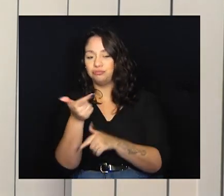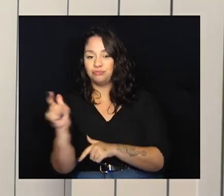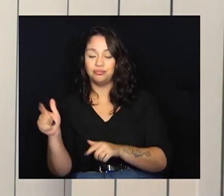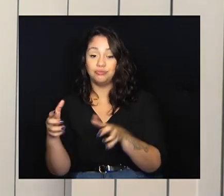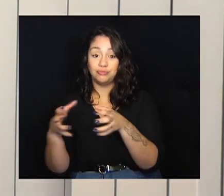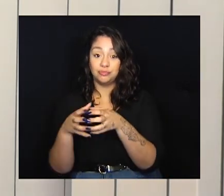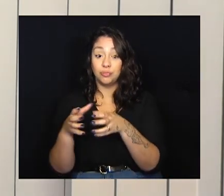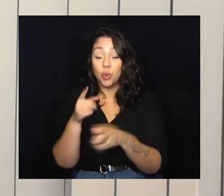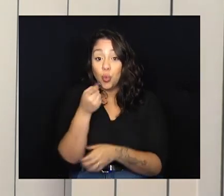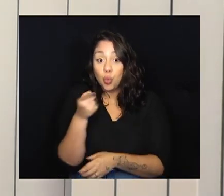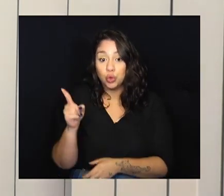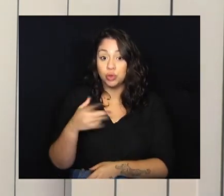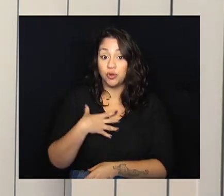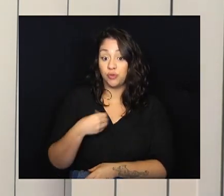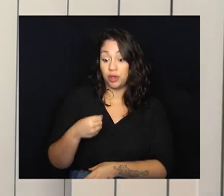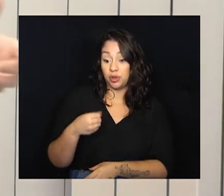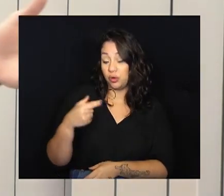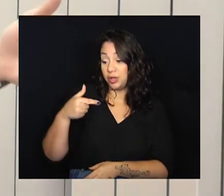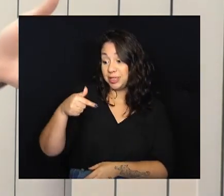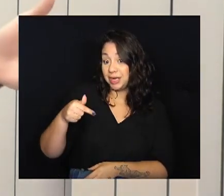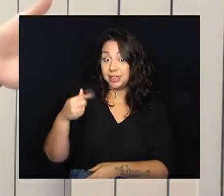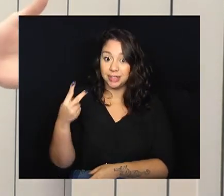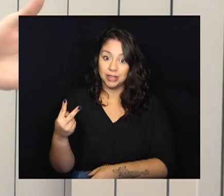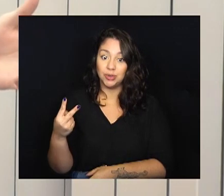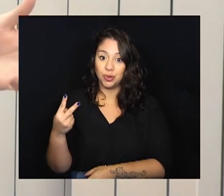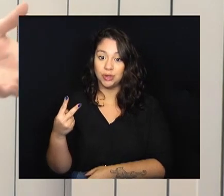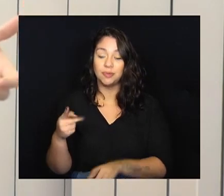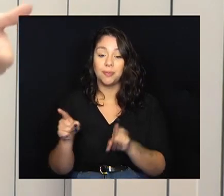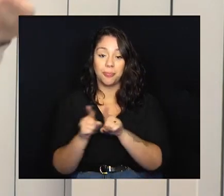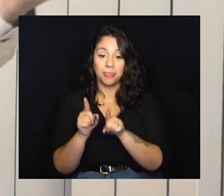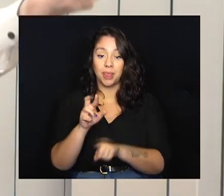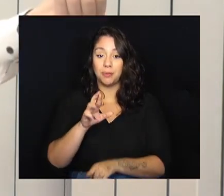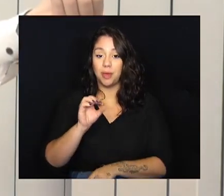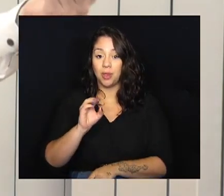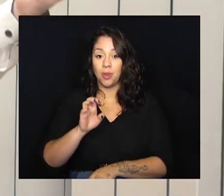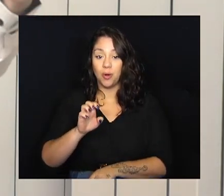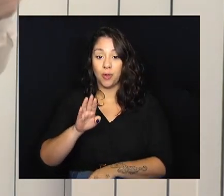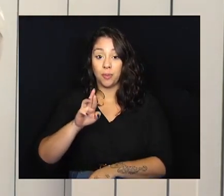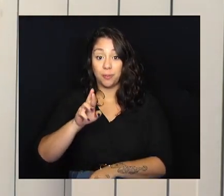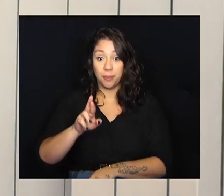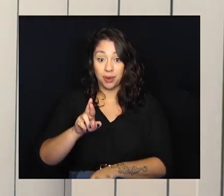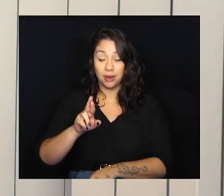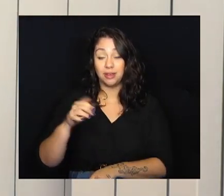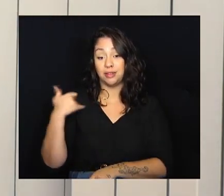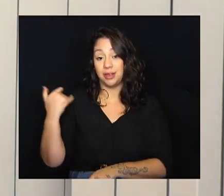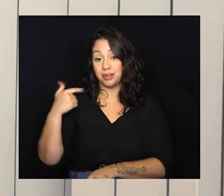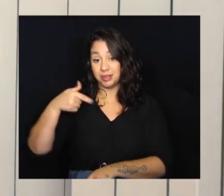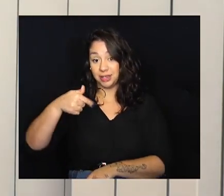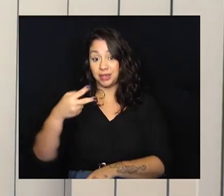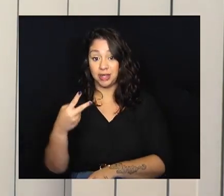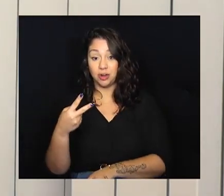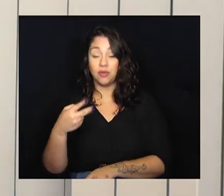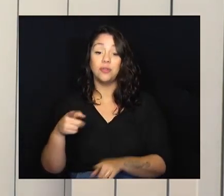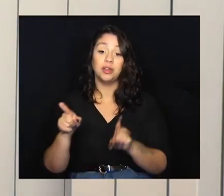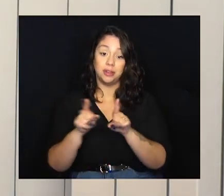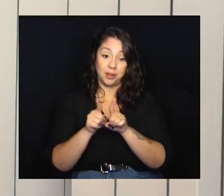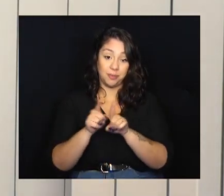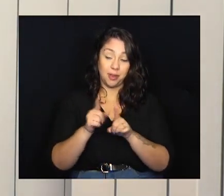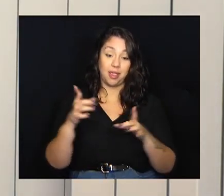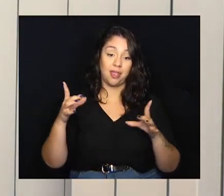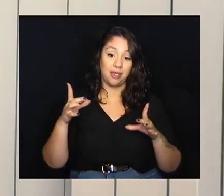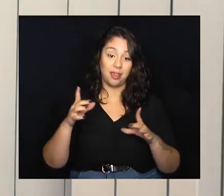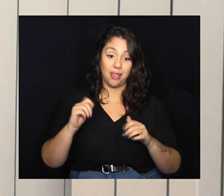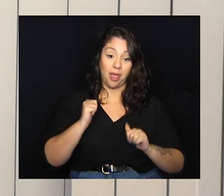filho aos 72 anos o ator Robert De Niro aos 79 e o ator também Al Pacino